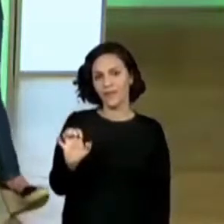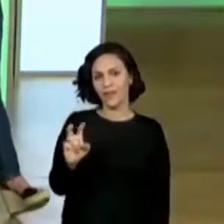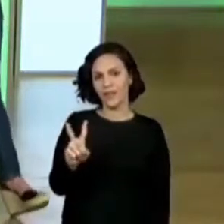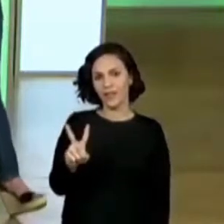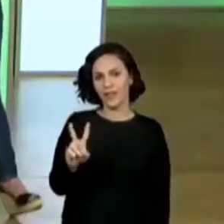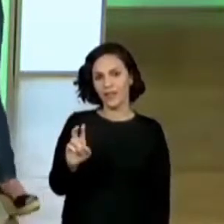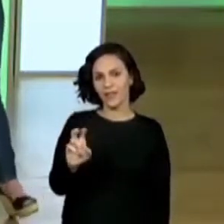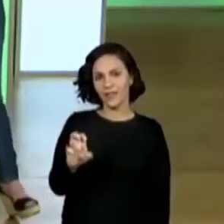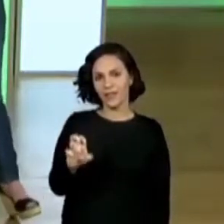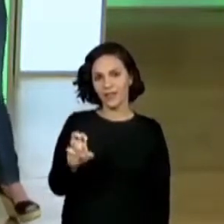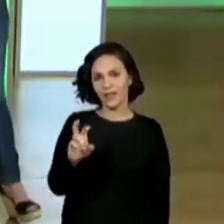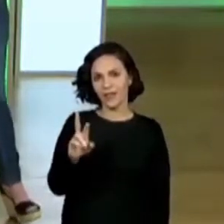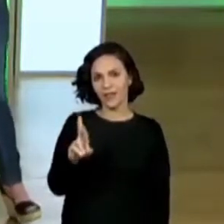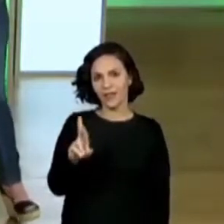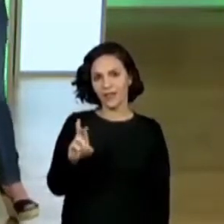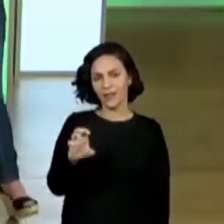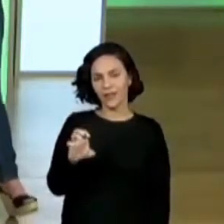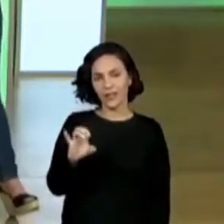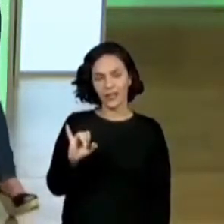fevereiro.